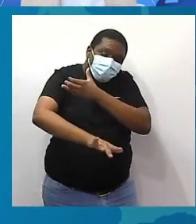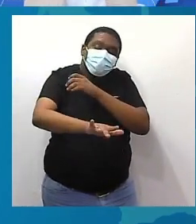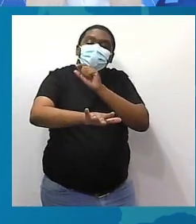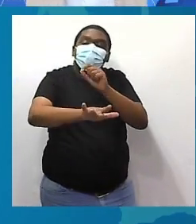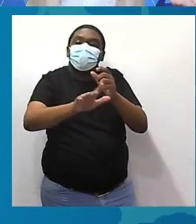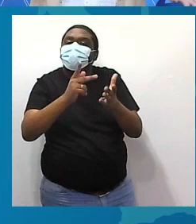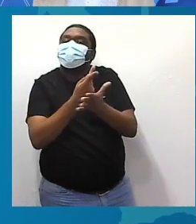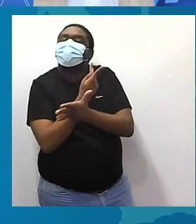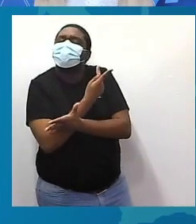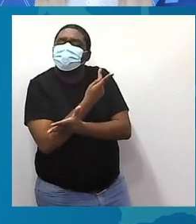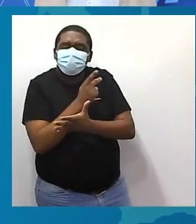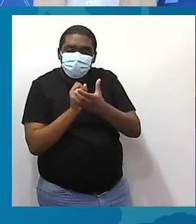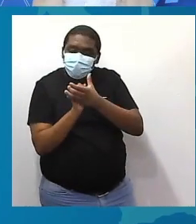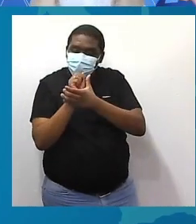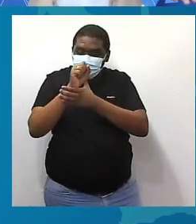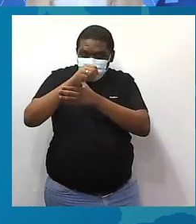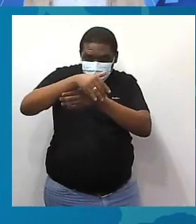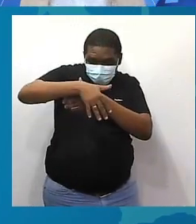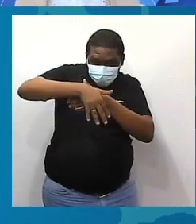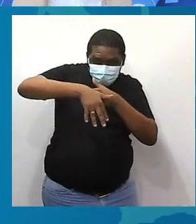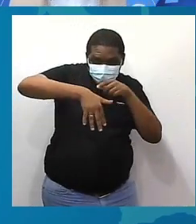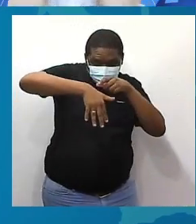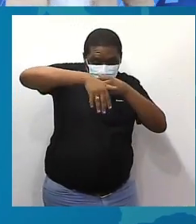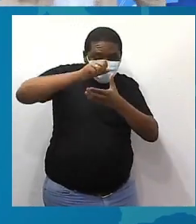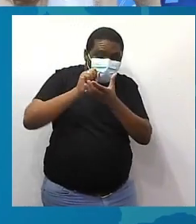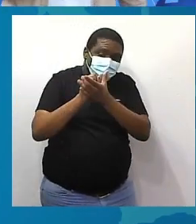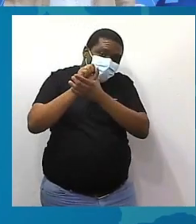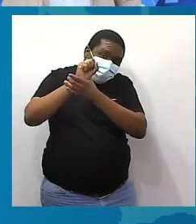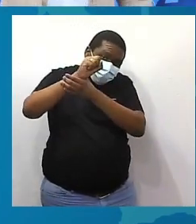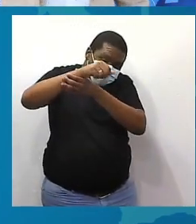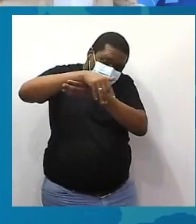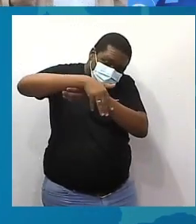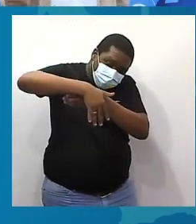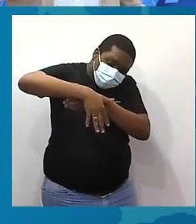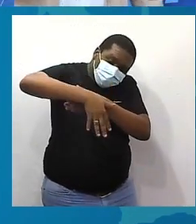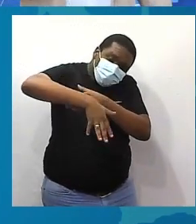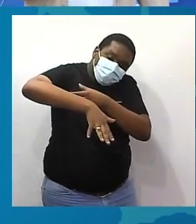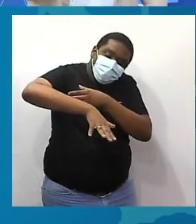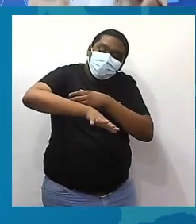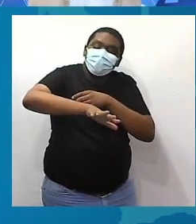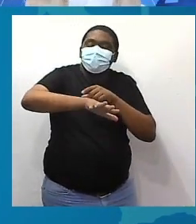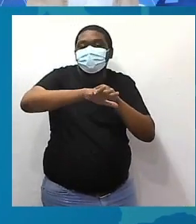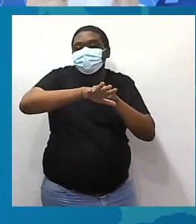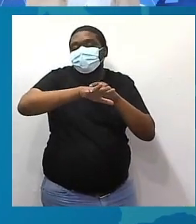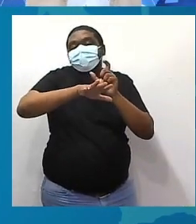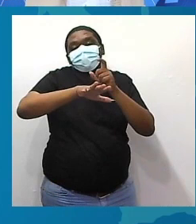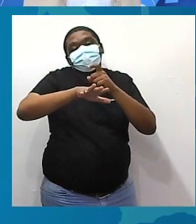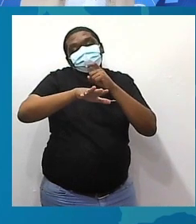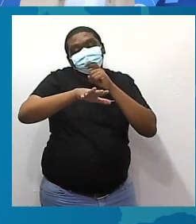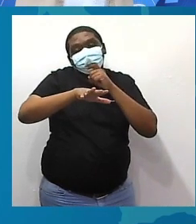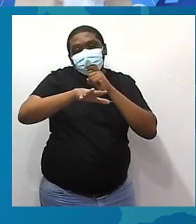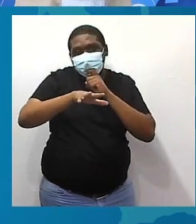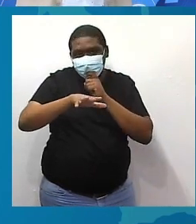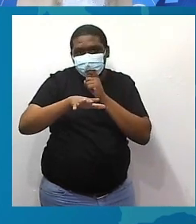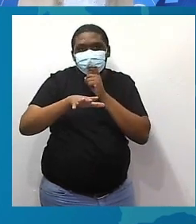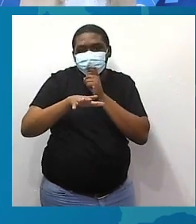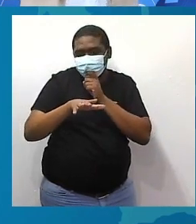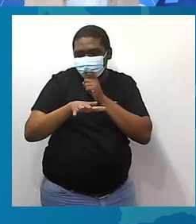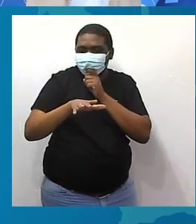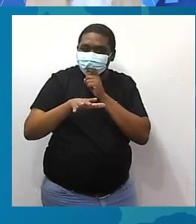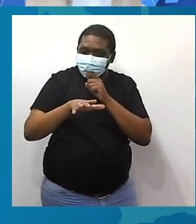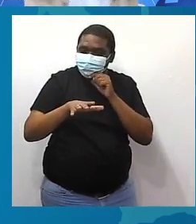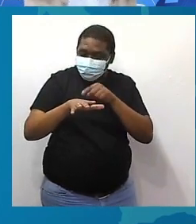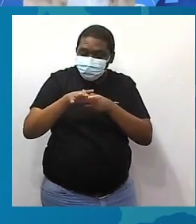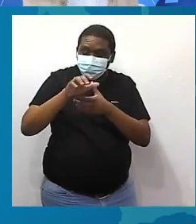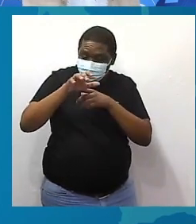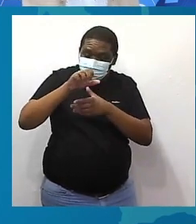O que está quente, é lógico que quando entra em contato com a atmosfera, vai resfriar. E